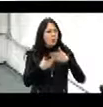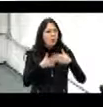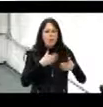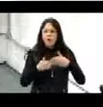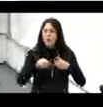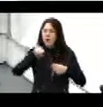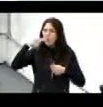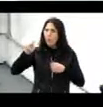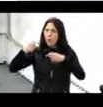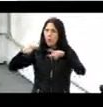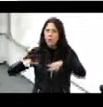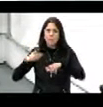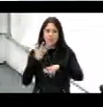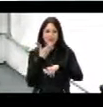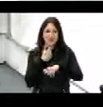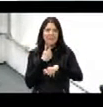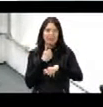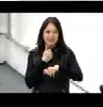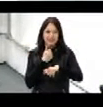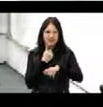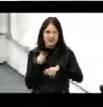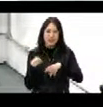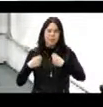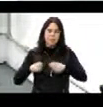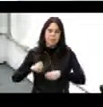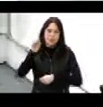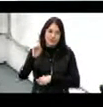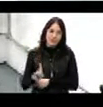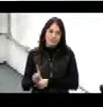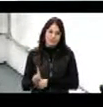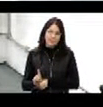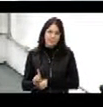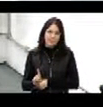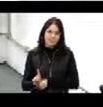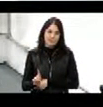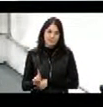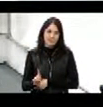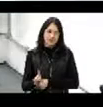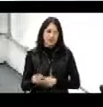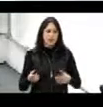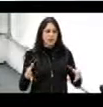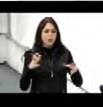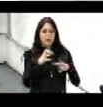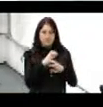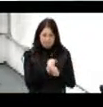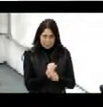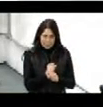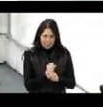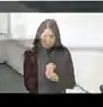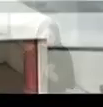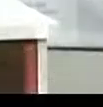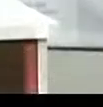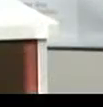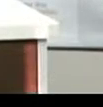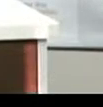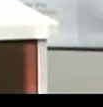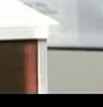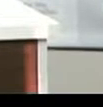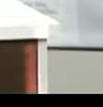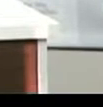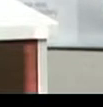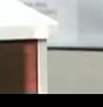criança. Eles precisam de direitos. E assim, então, eu encerro o meu grande expediente,